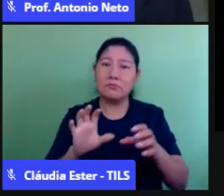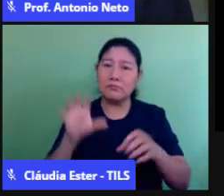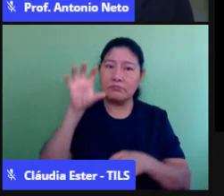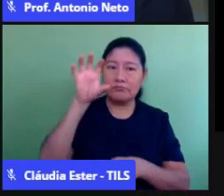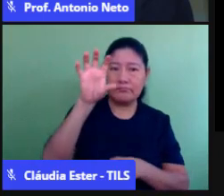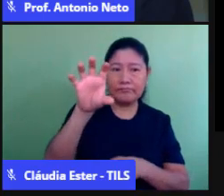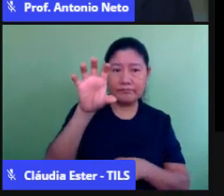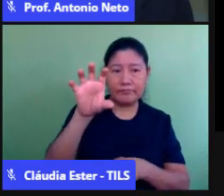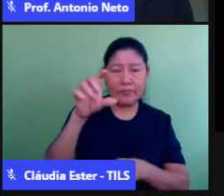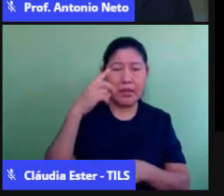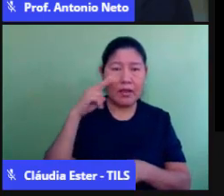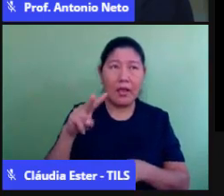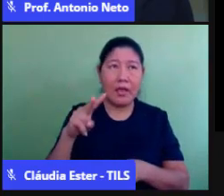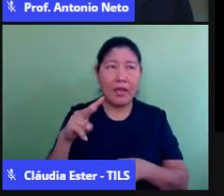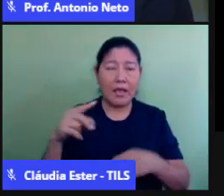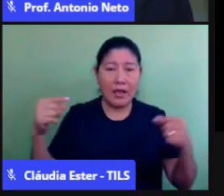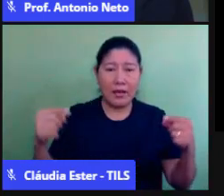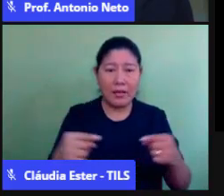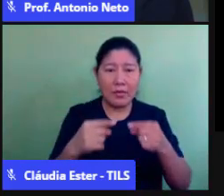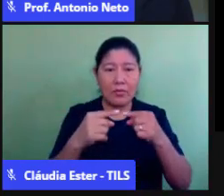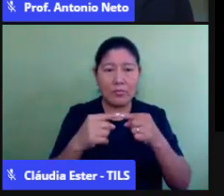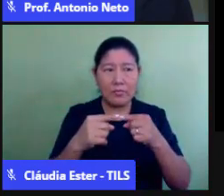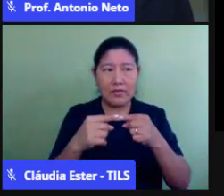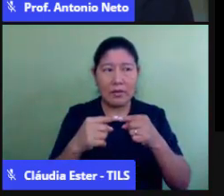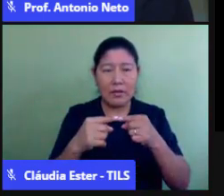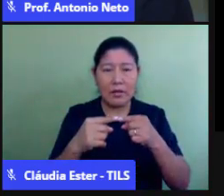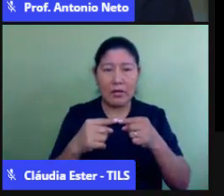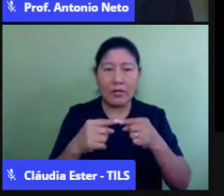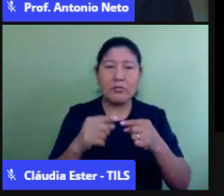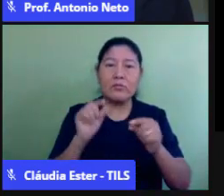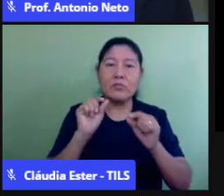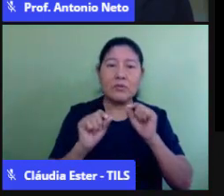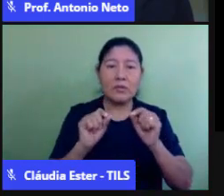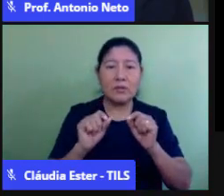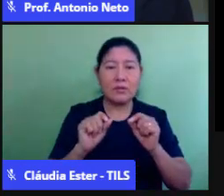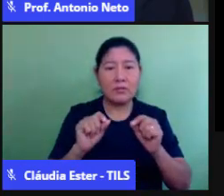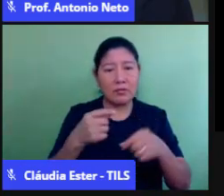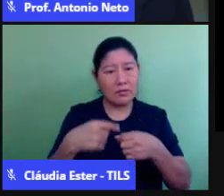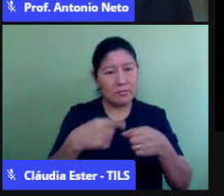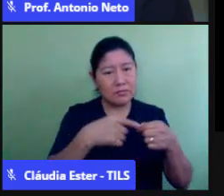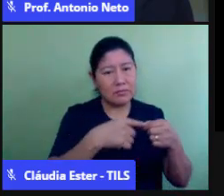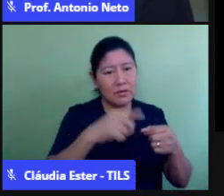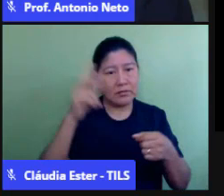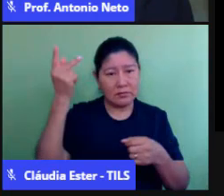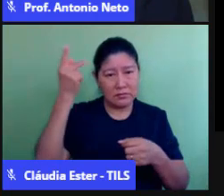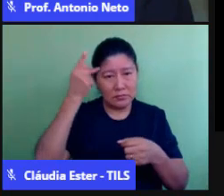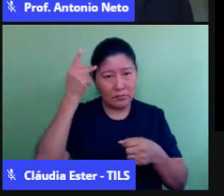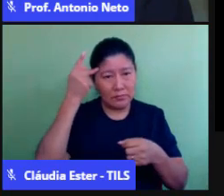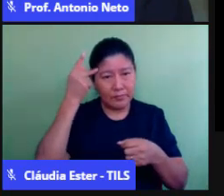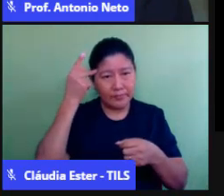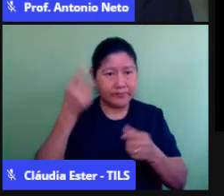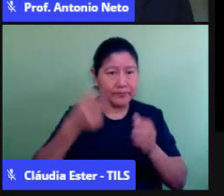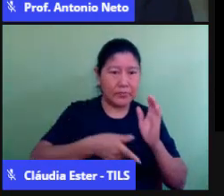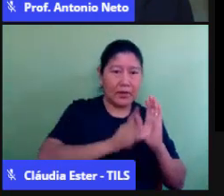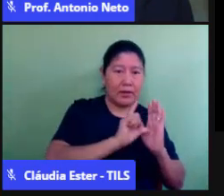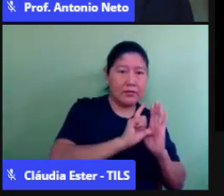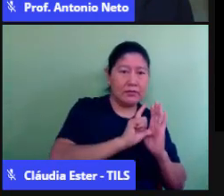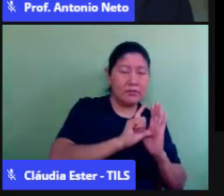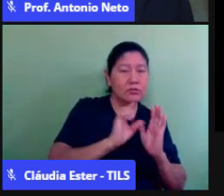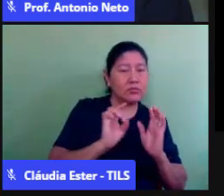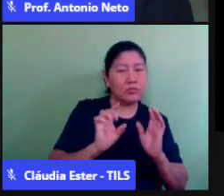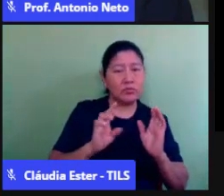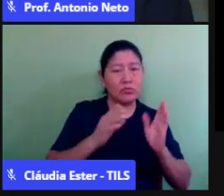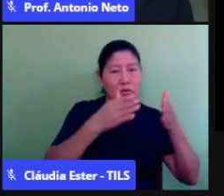com São Paulo. Antigamente, as relações eram Corumbá e Cuiabá,